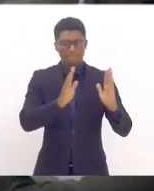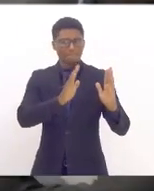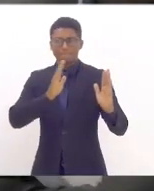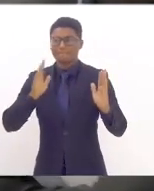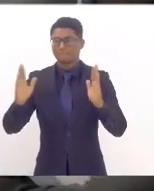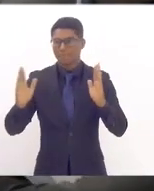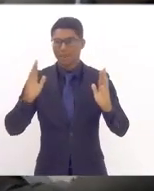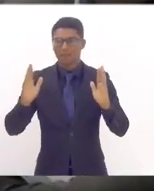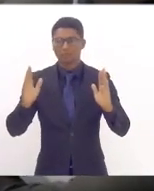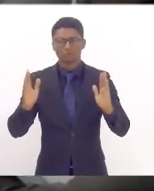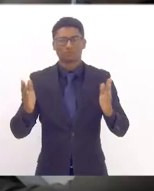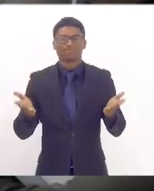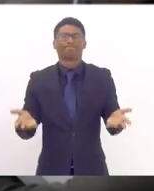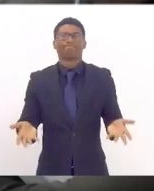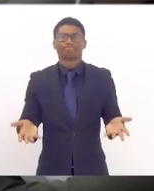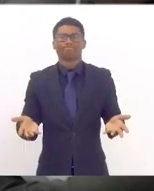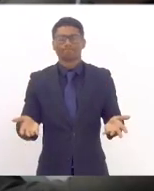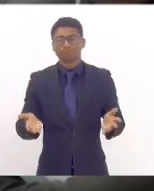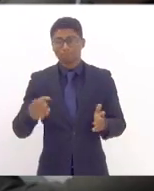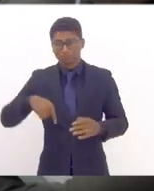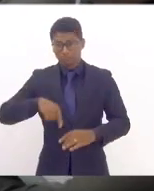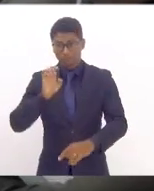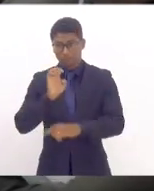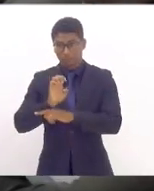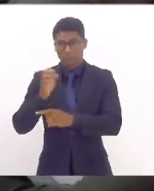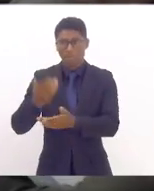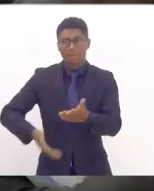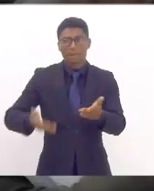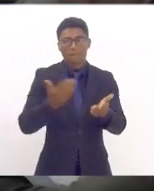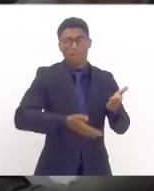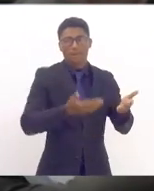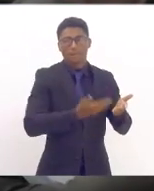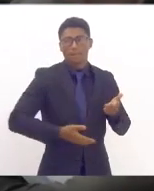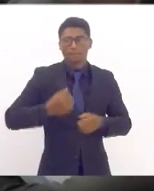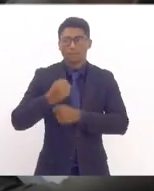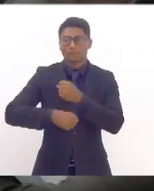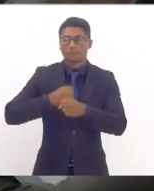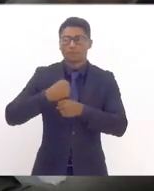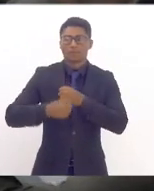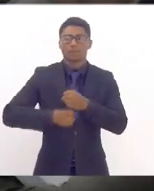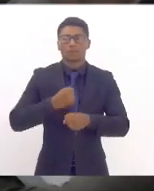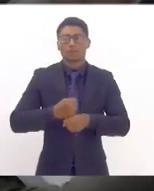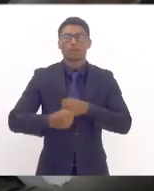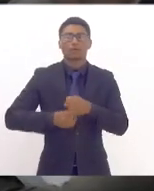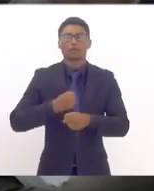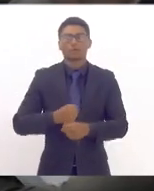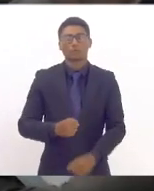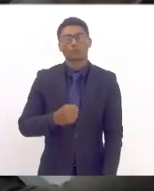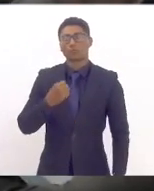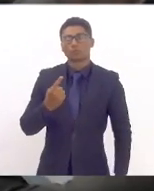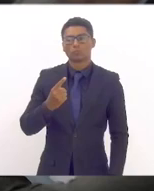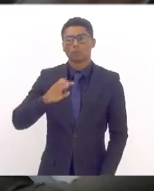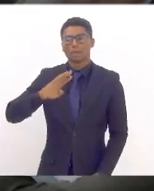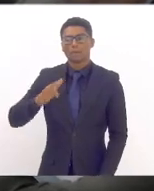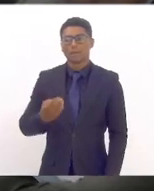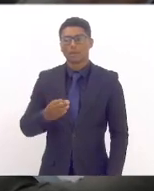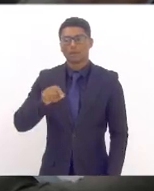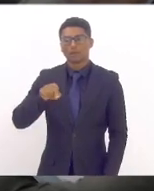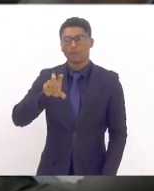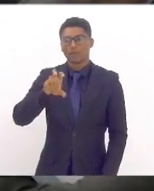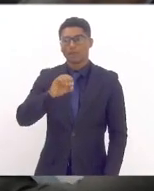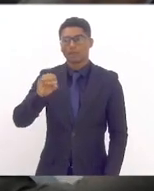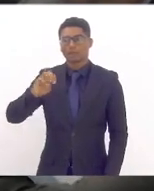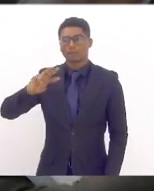Machado faz o estado perder por ano um bilhão e 500 mil